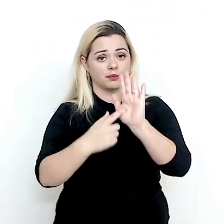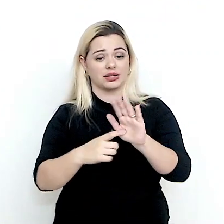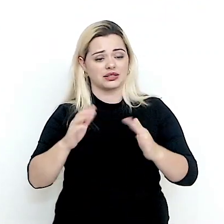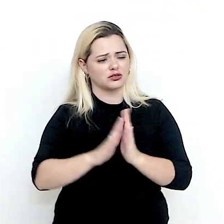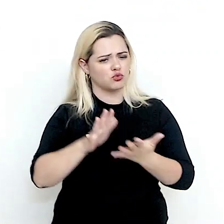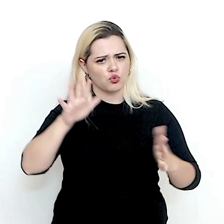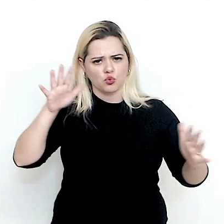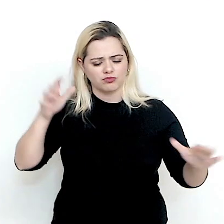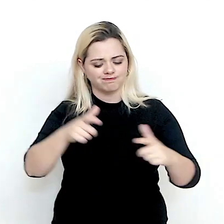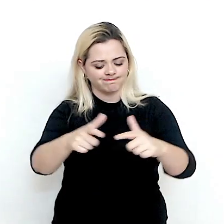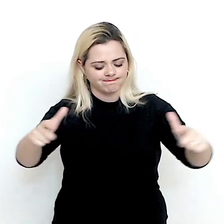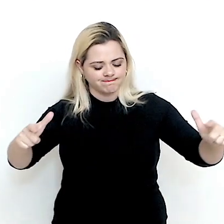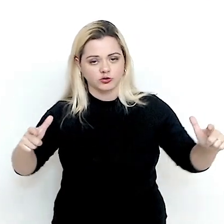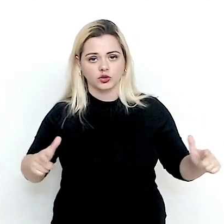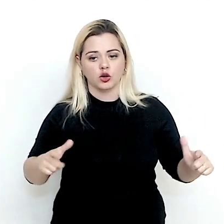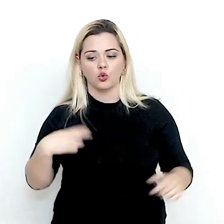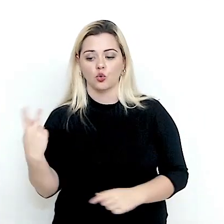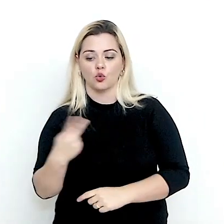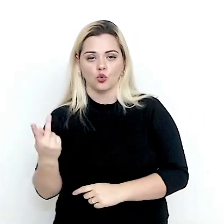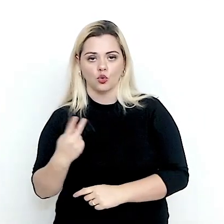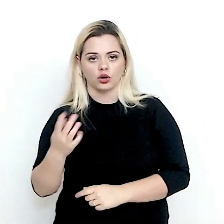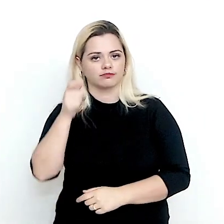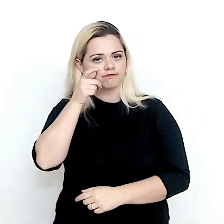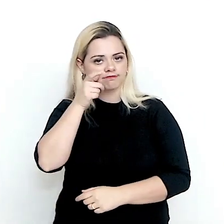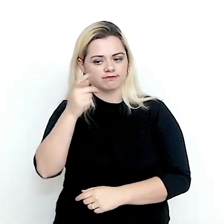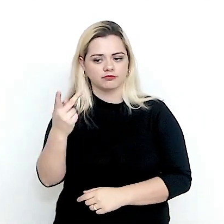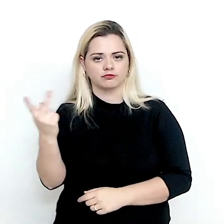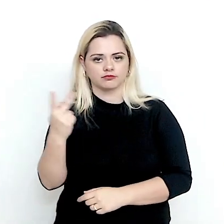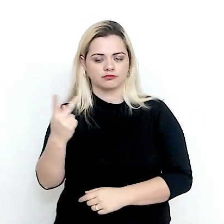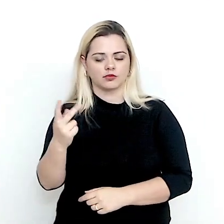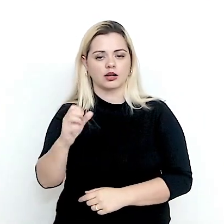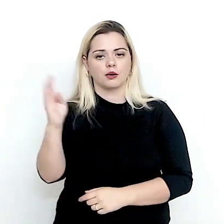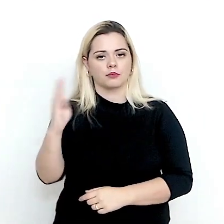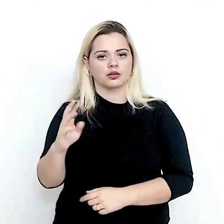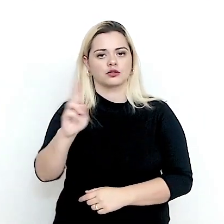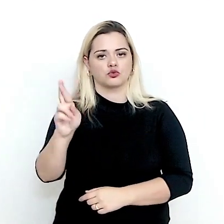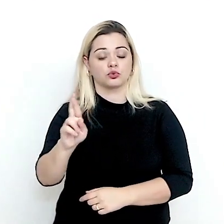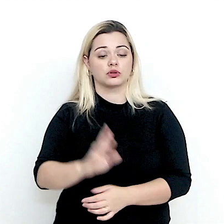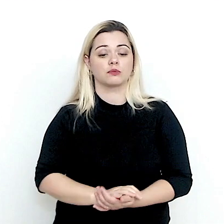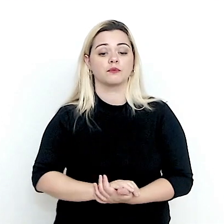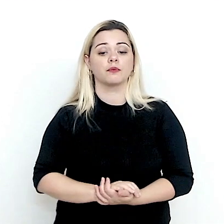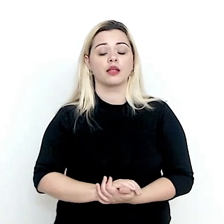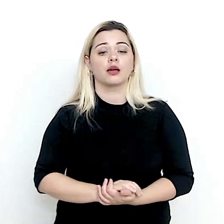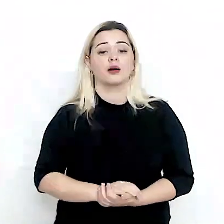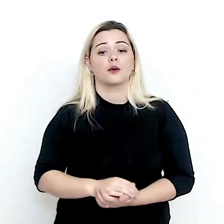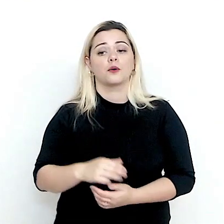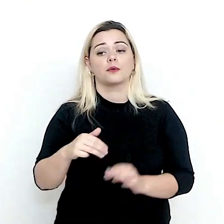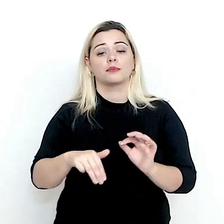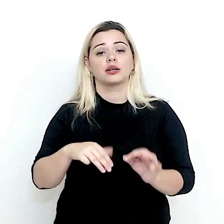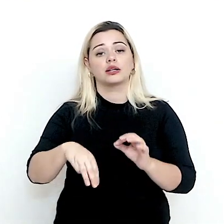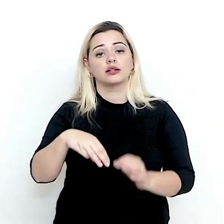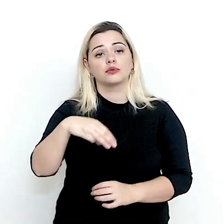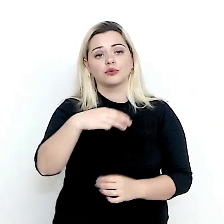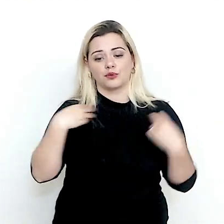potencial de expansão por interesse dos dois lados. Em 2019, o Ministério das Minas e Energia